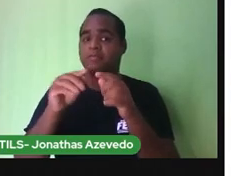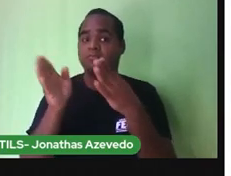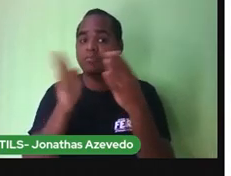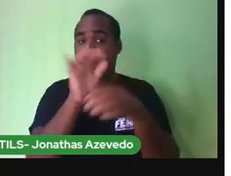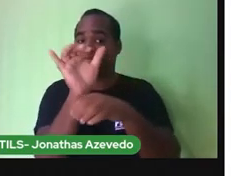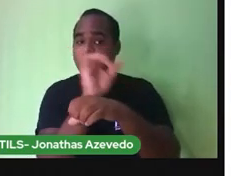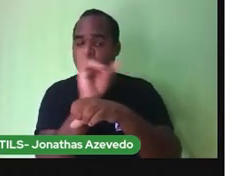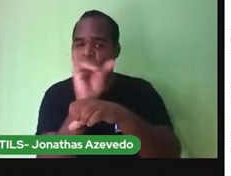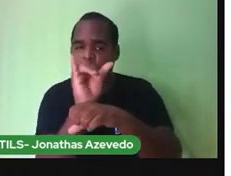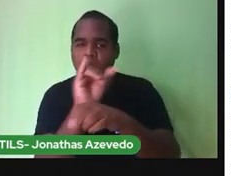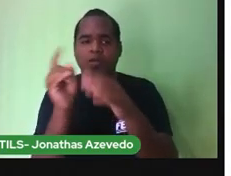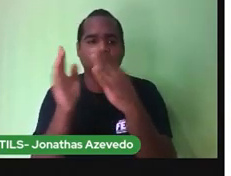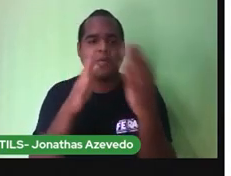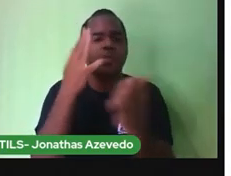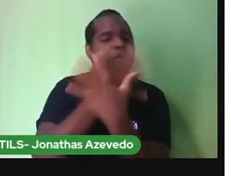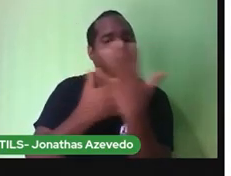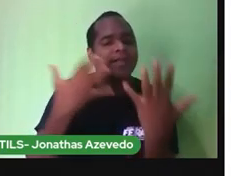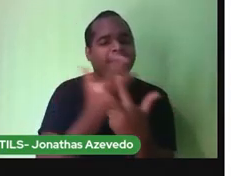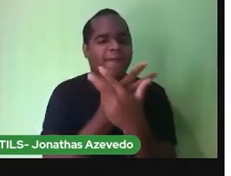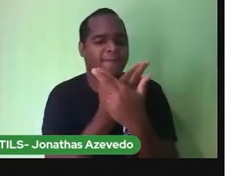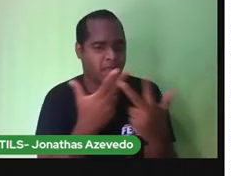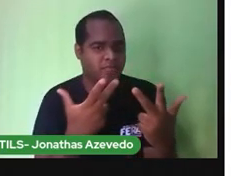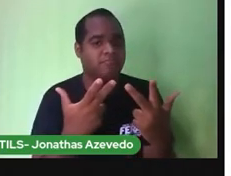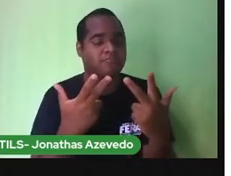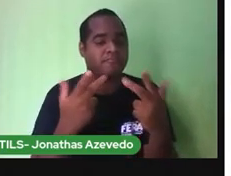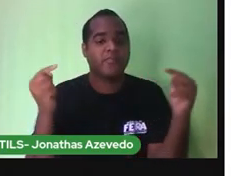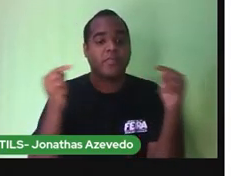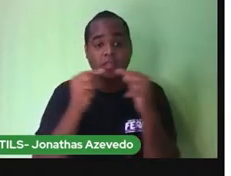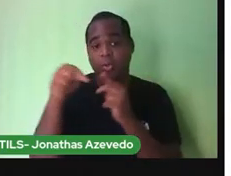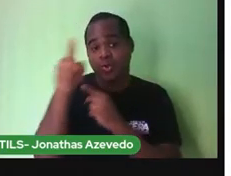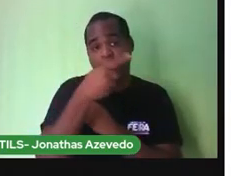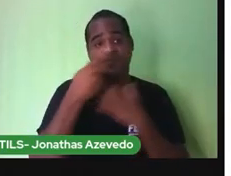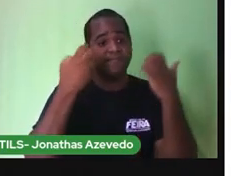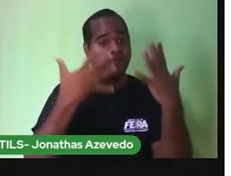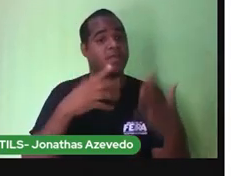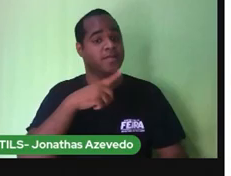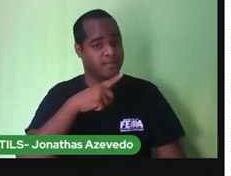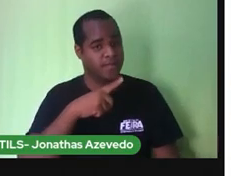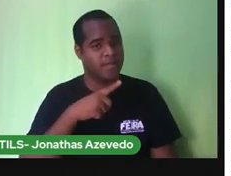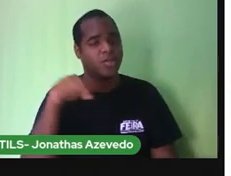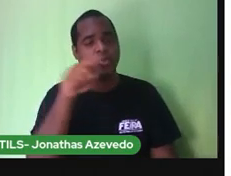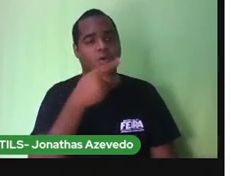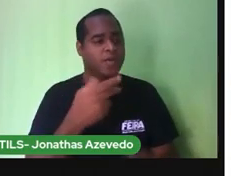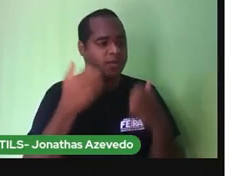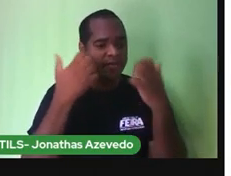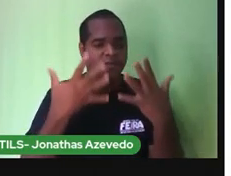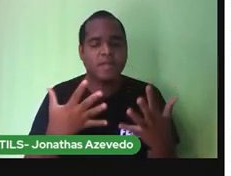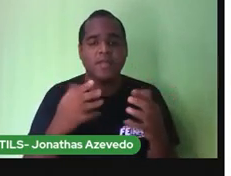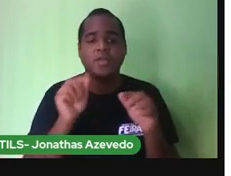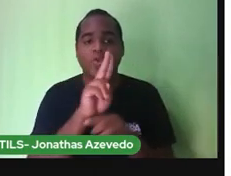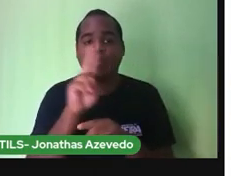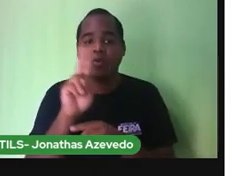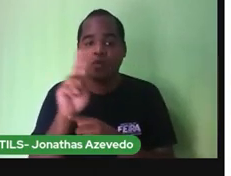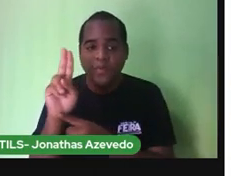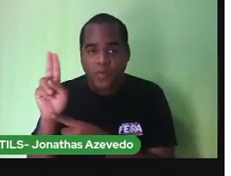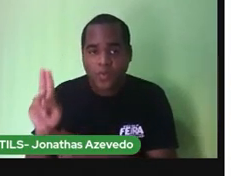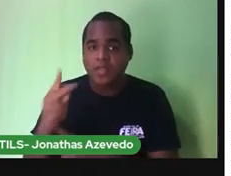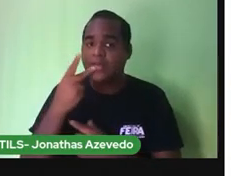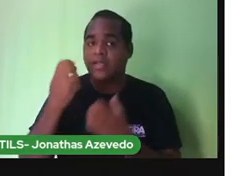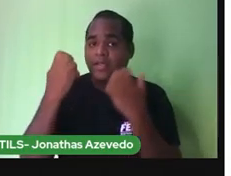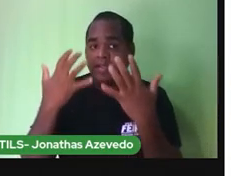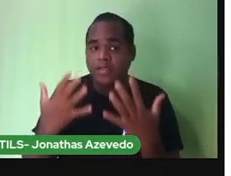bom então essas imagens que estão aqui todas as o nome dela estão